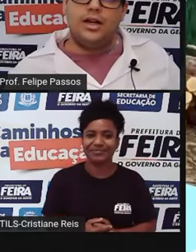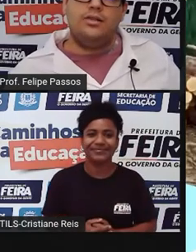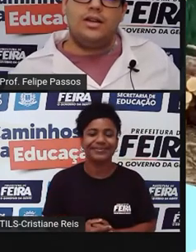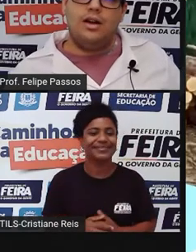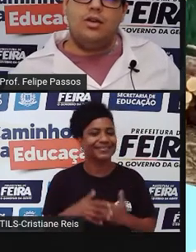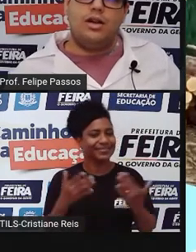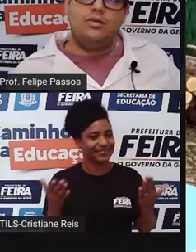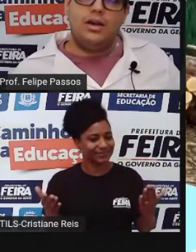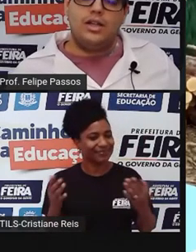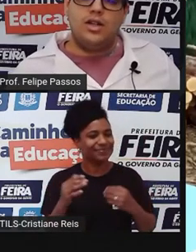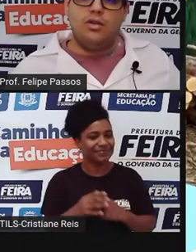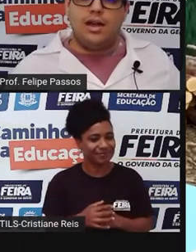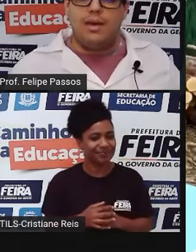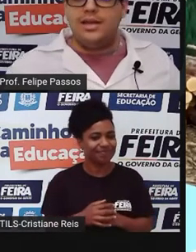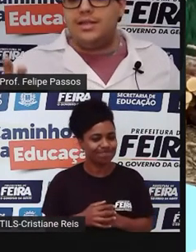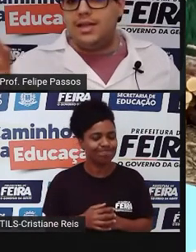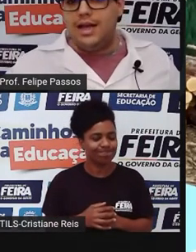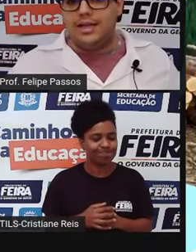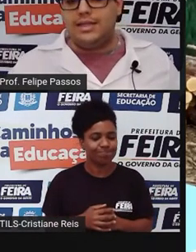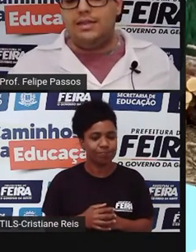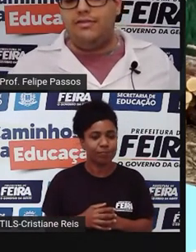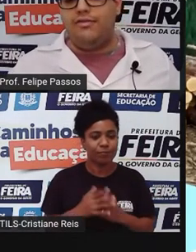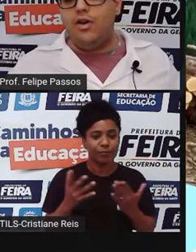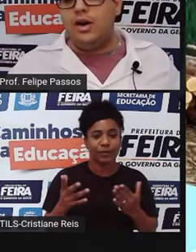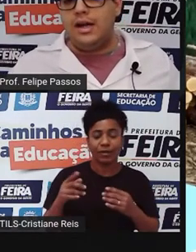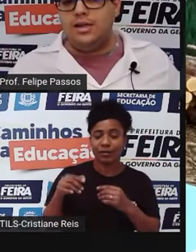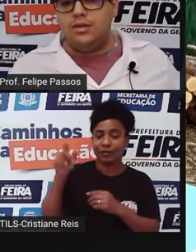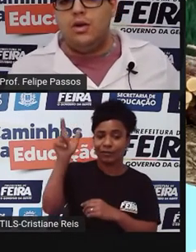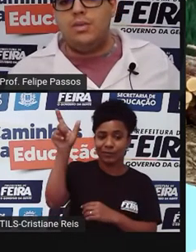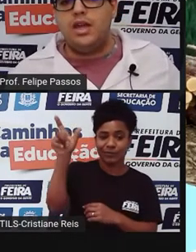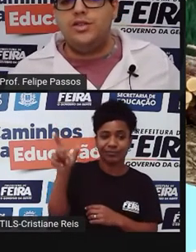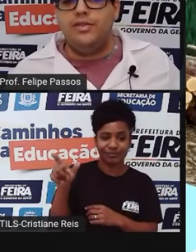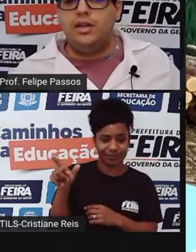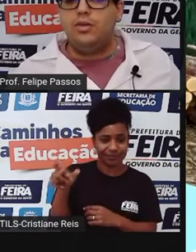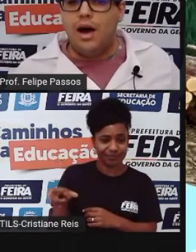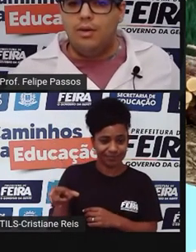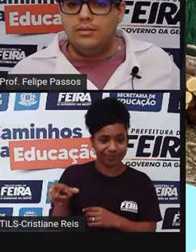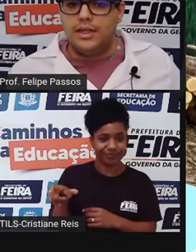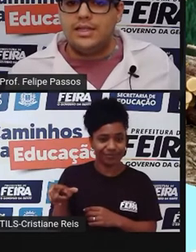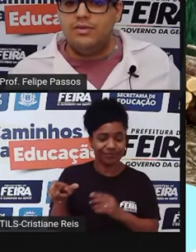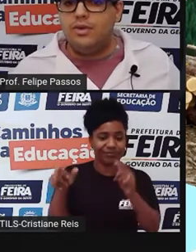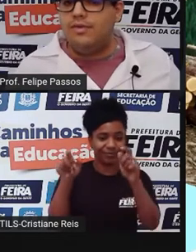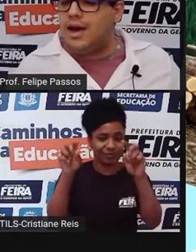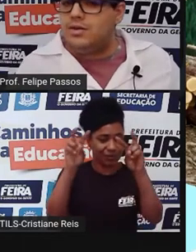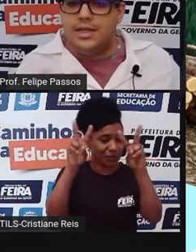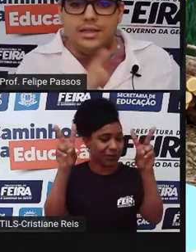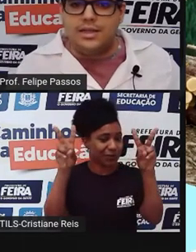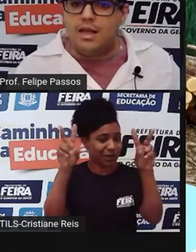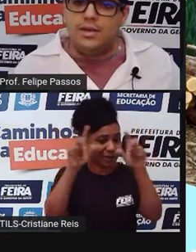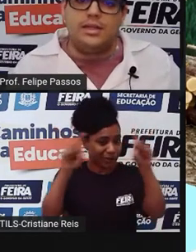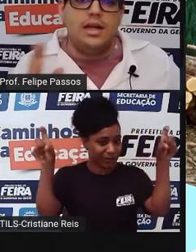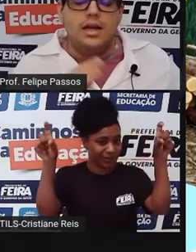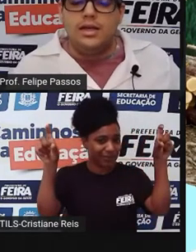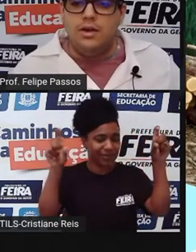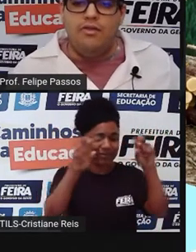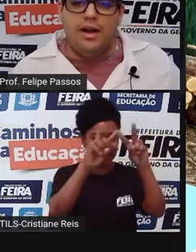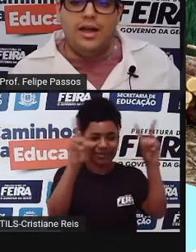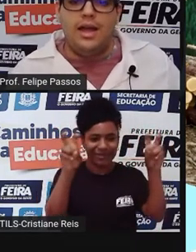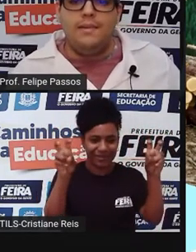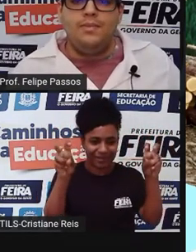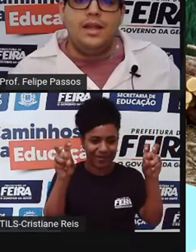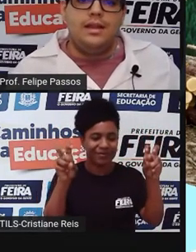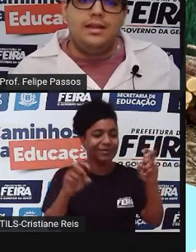Então, chegando aqui agora numa questão que está mais assim fora do ambiente virtual, né? Você viu que vários desses temas que